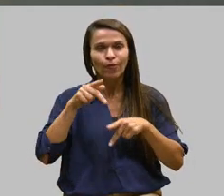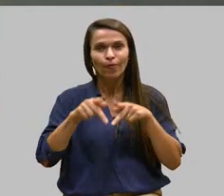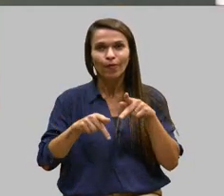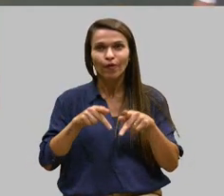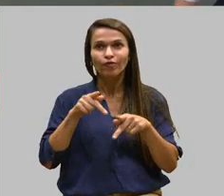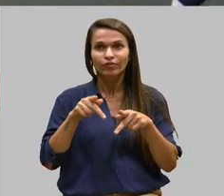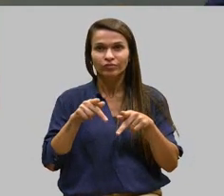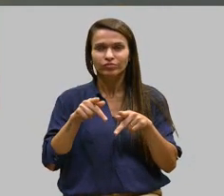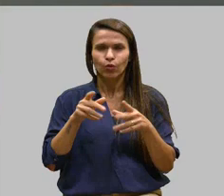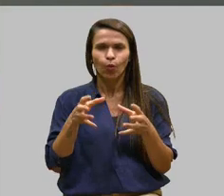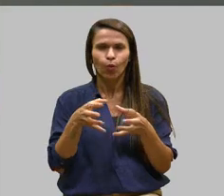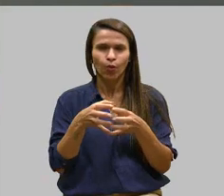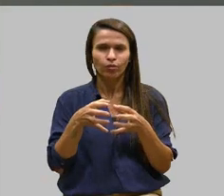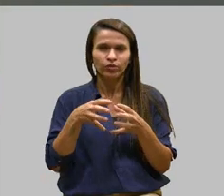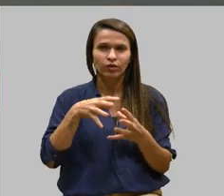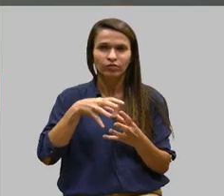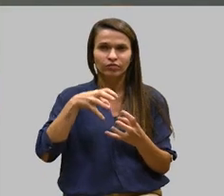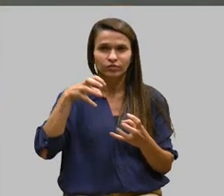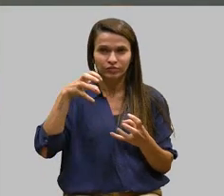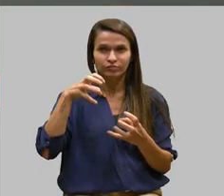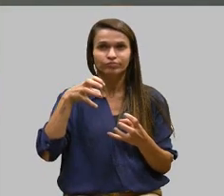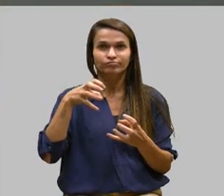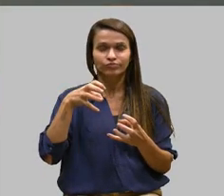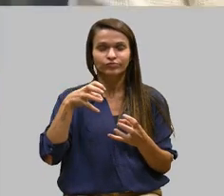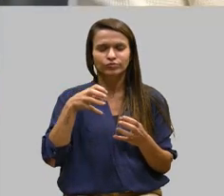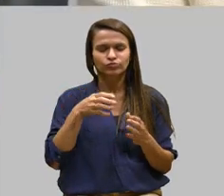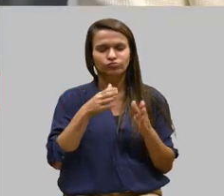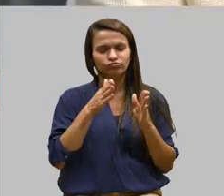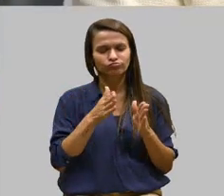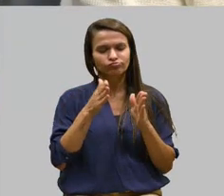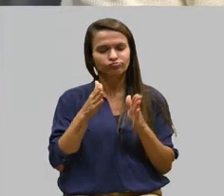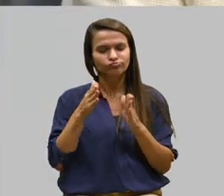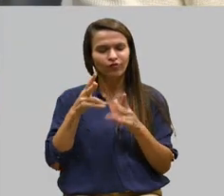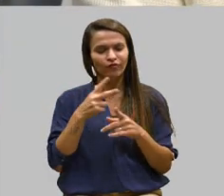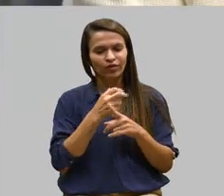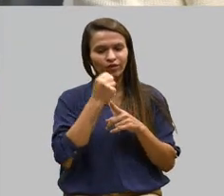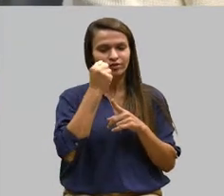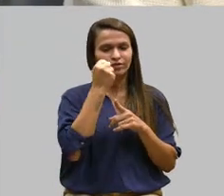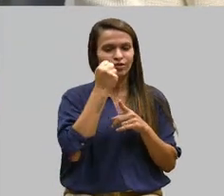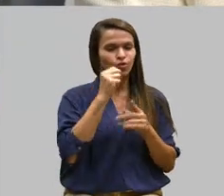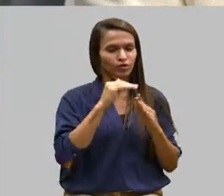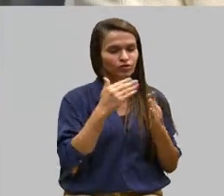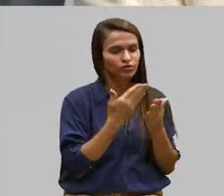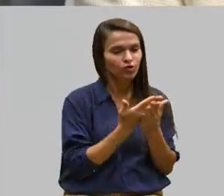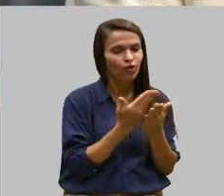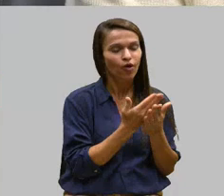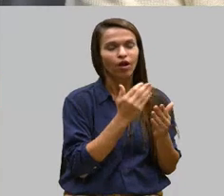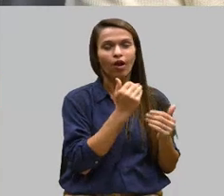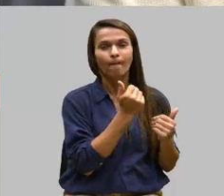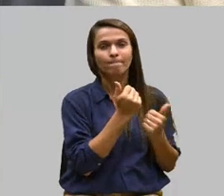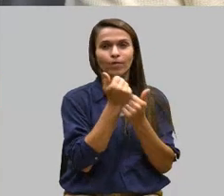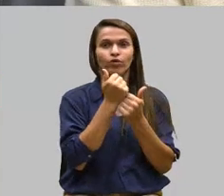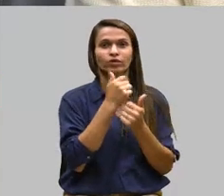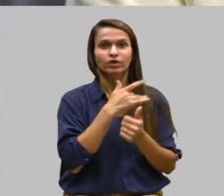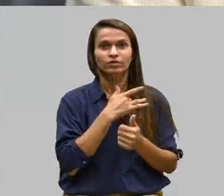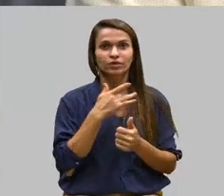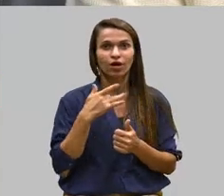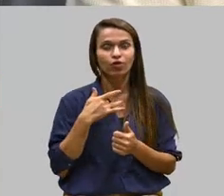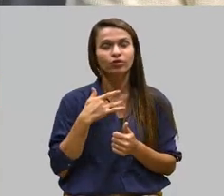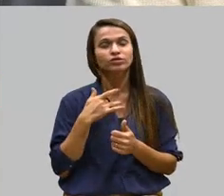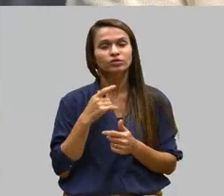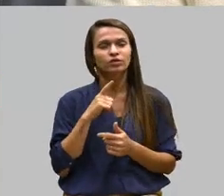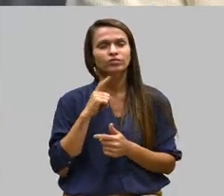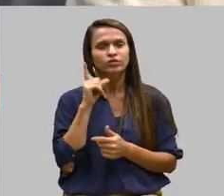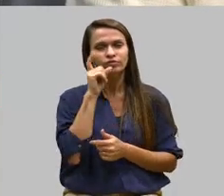e ele já venceram etapas desde a vencer etapa escolar que a questão do apoio na saúde e nós temos a dificuldade